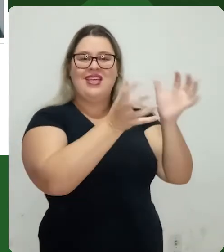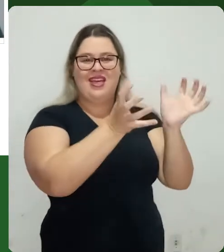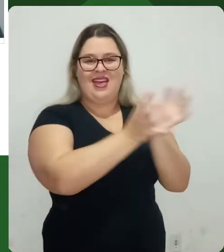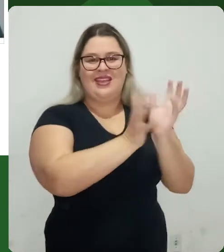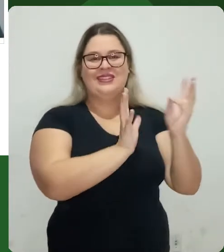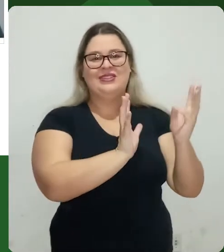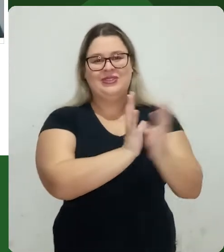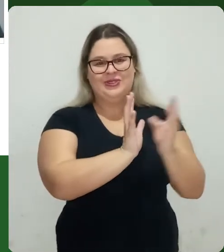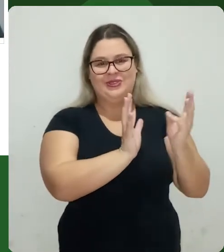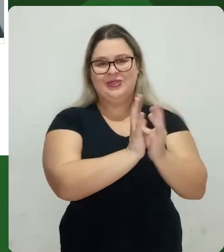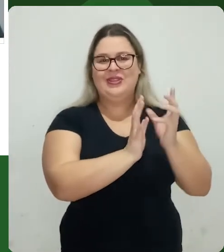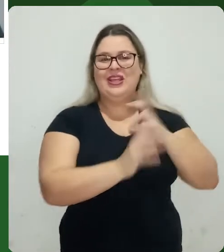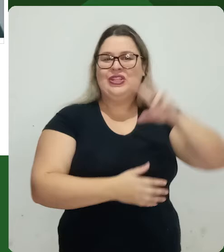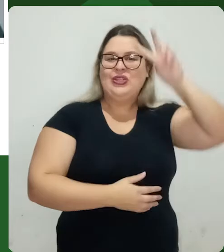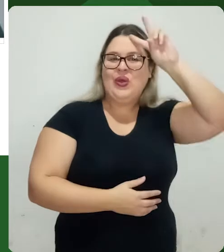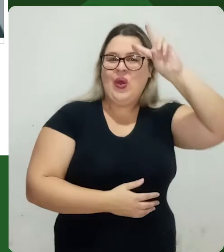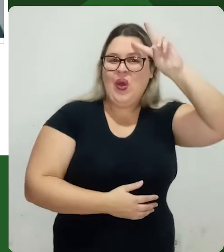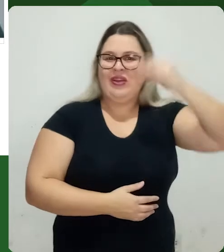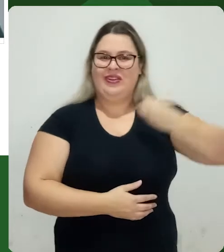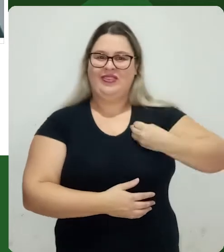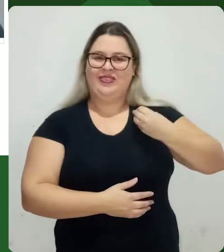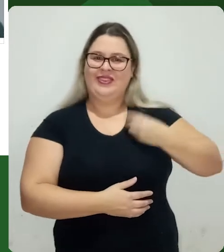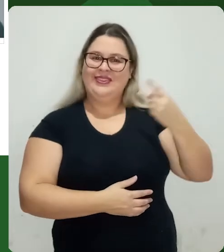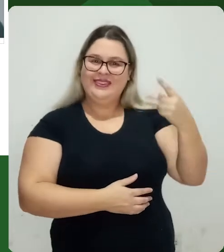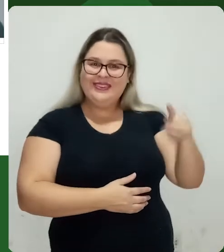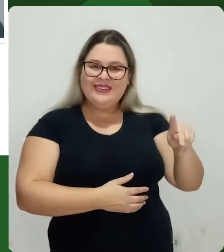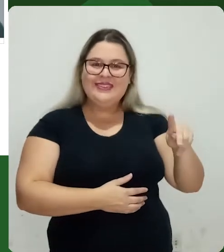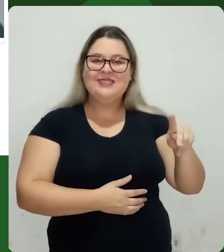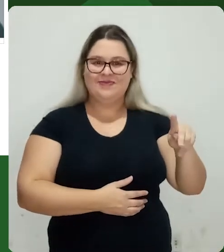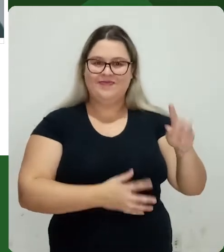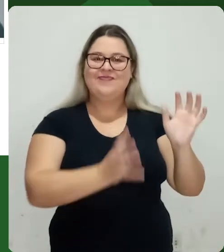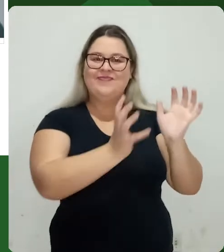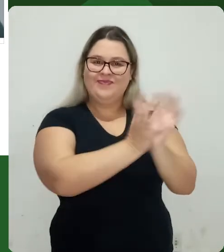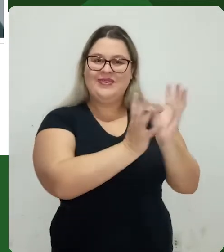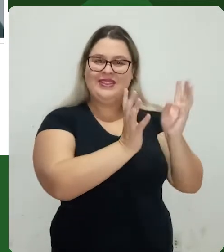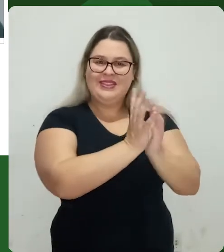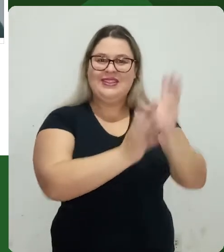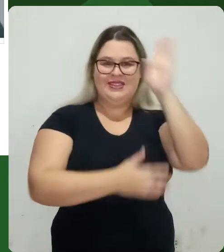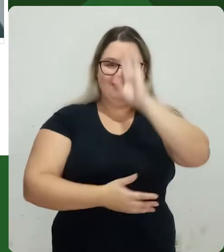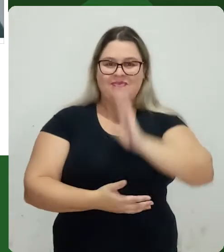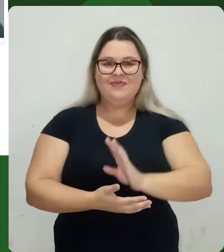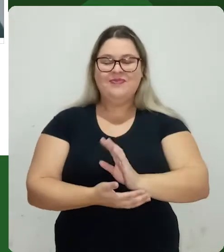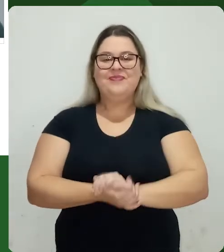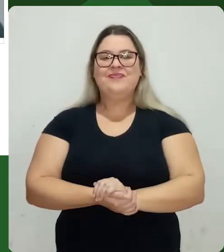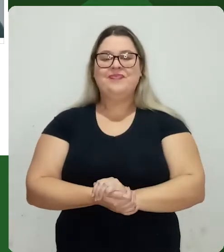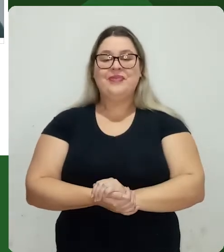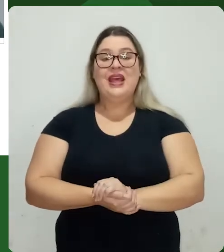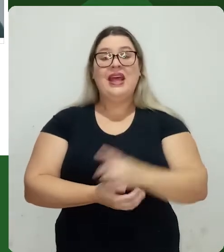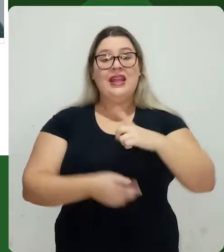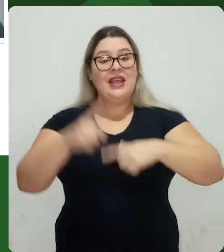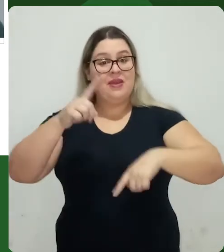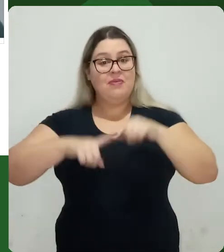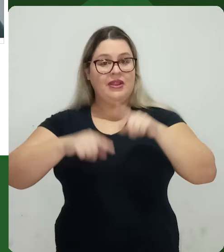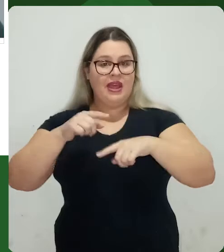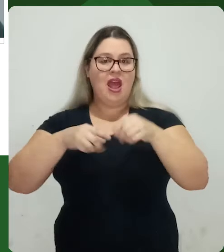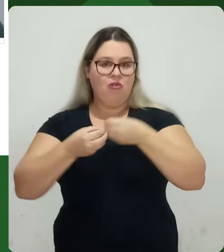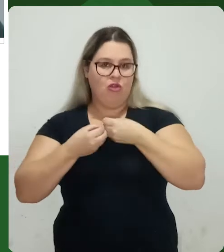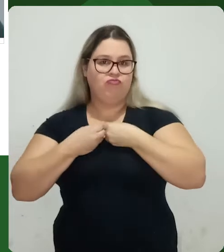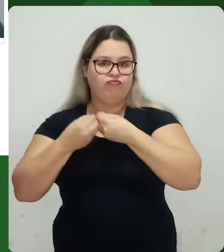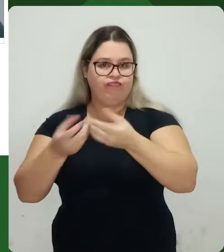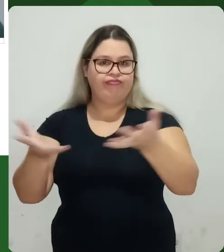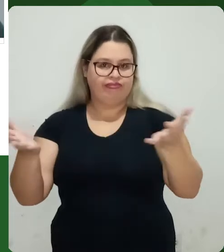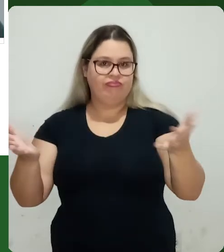a riqueza que tem por detrás dessas informações, desses históricos de vida, ou seja, dos indígenas do Brasil. Tem